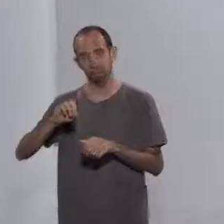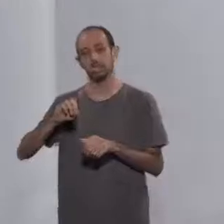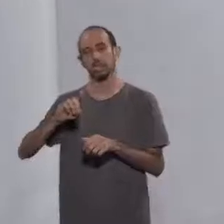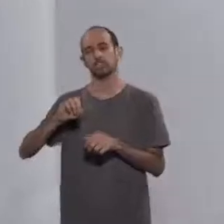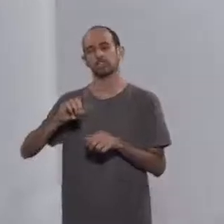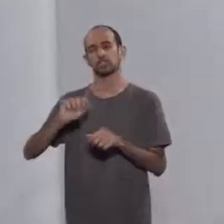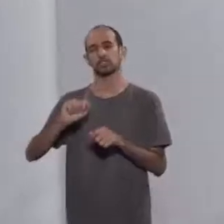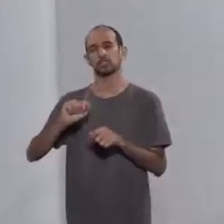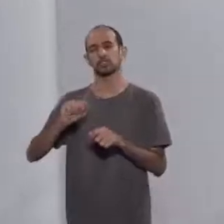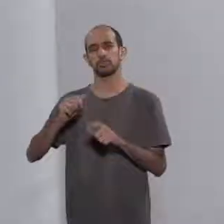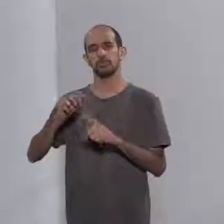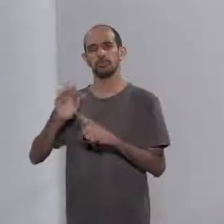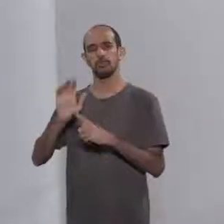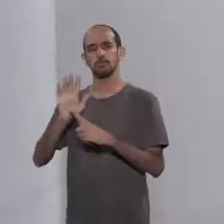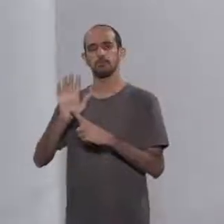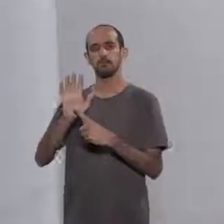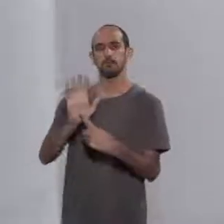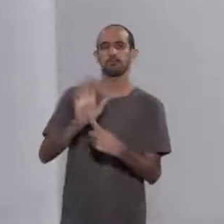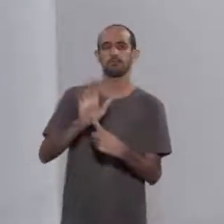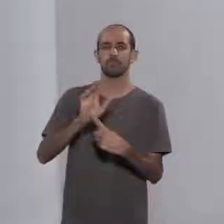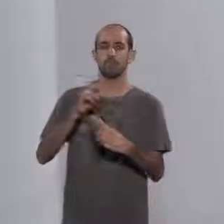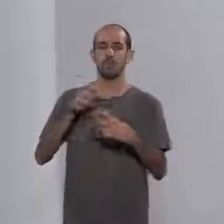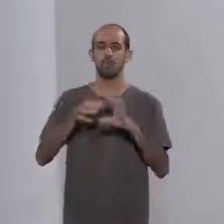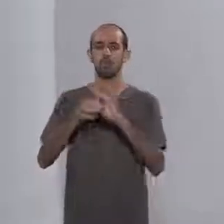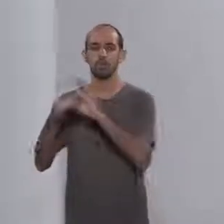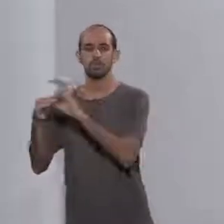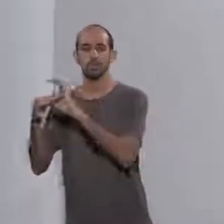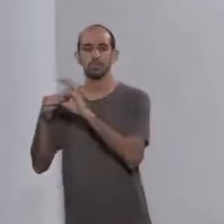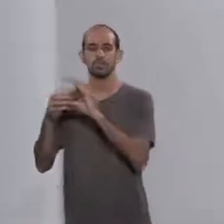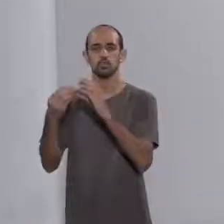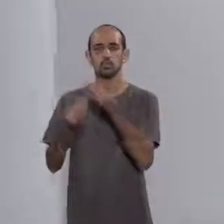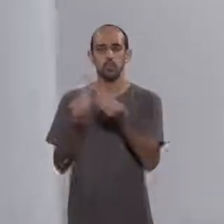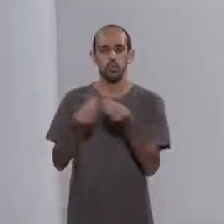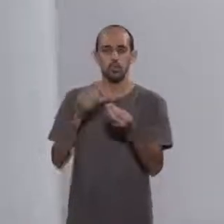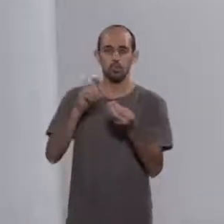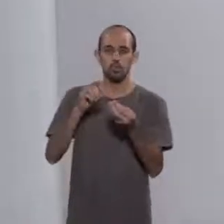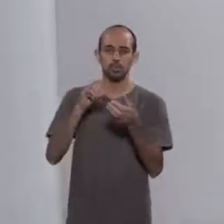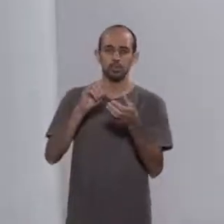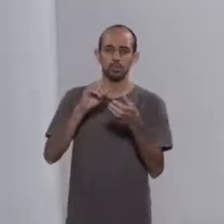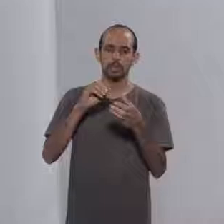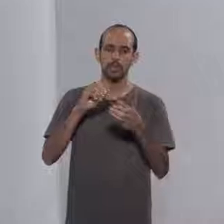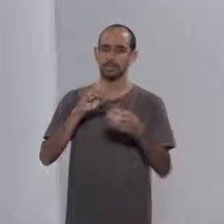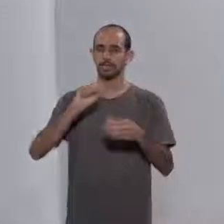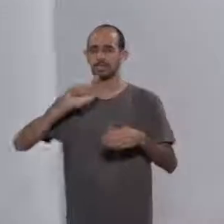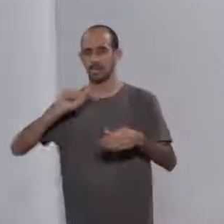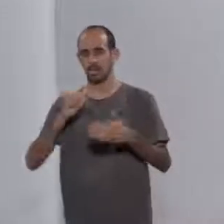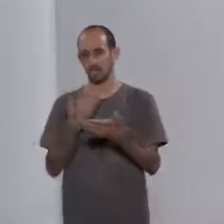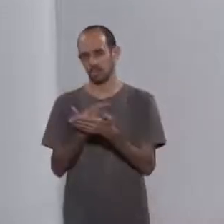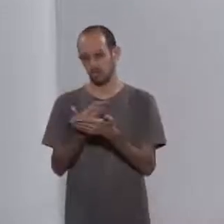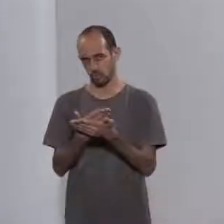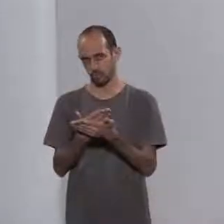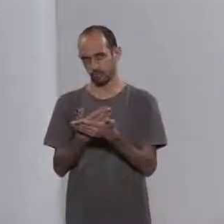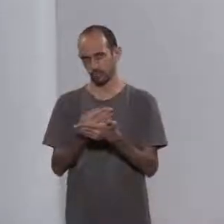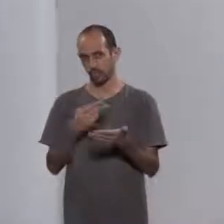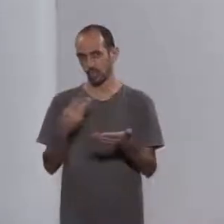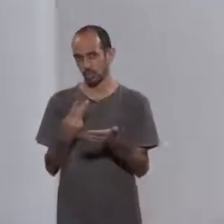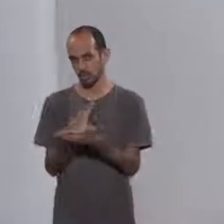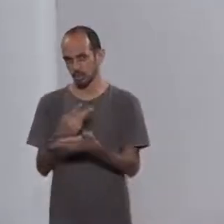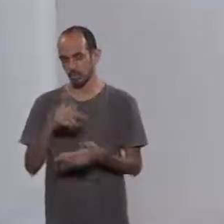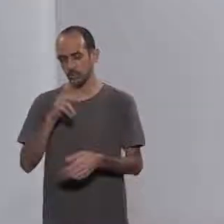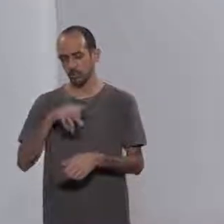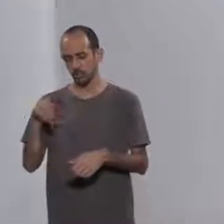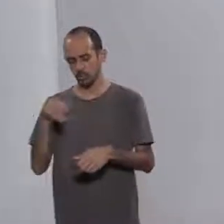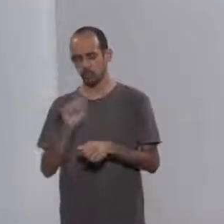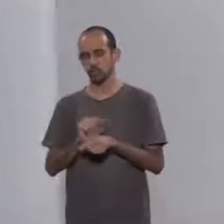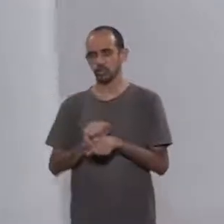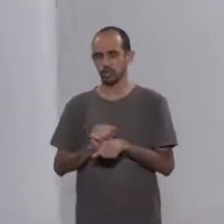que é para elas inclusão e o que é o contexto de sala de aula. Uma fala muito interessante foi de uma